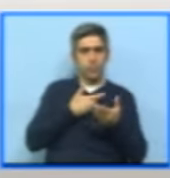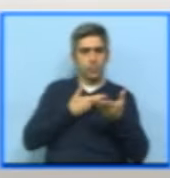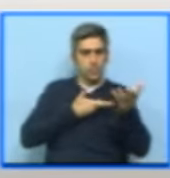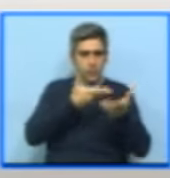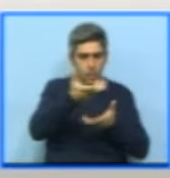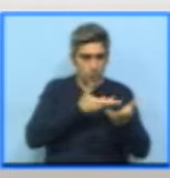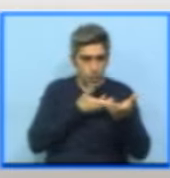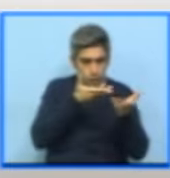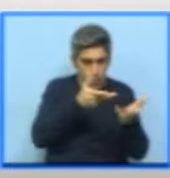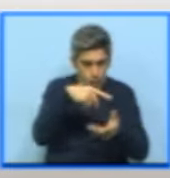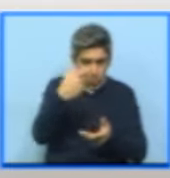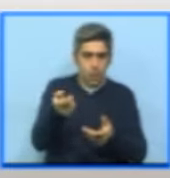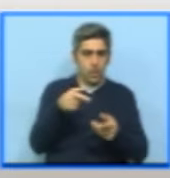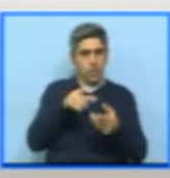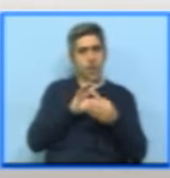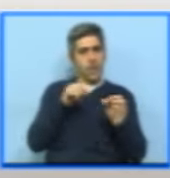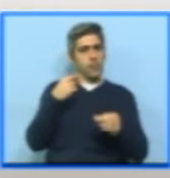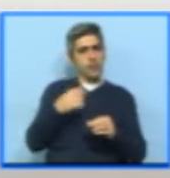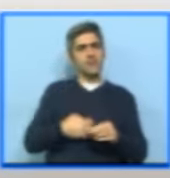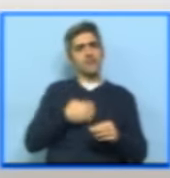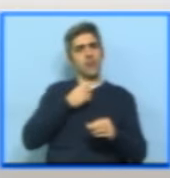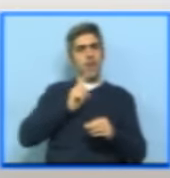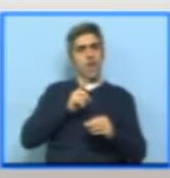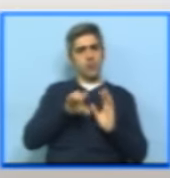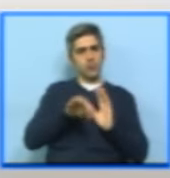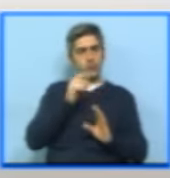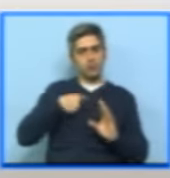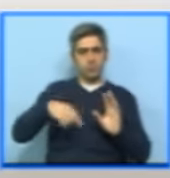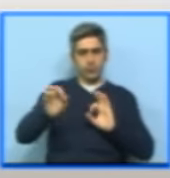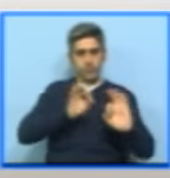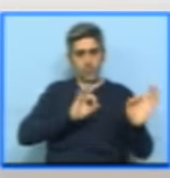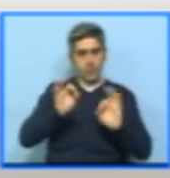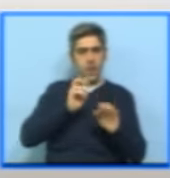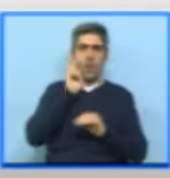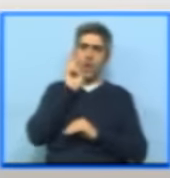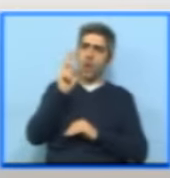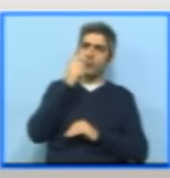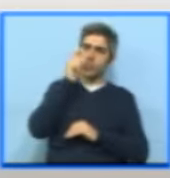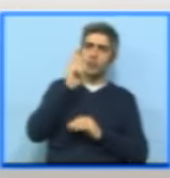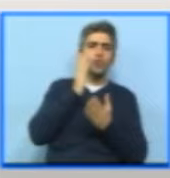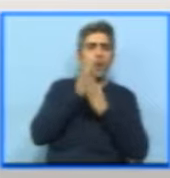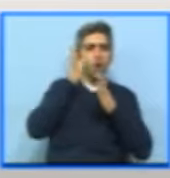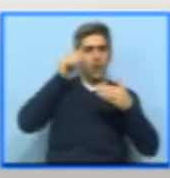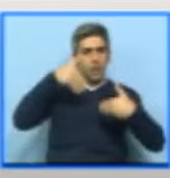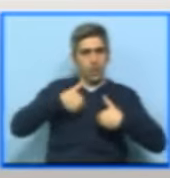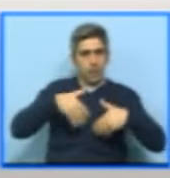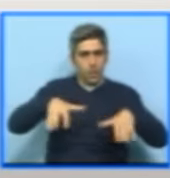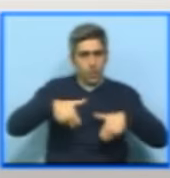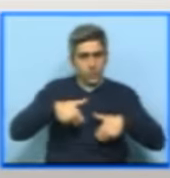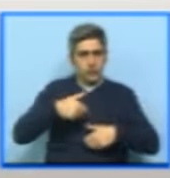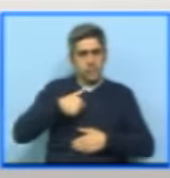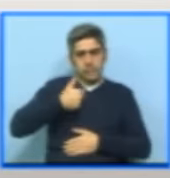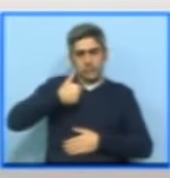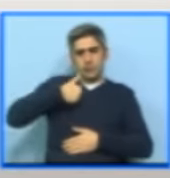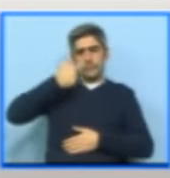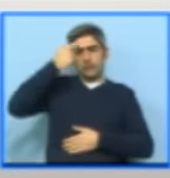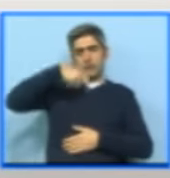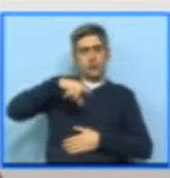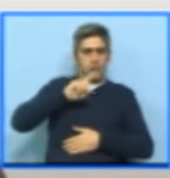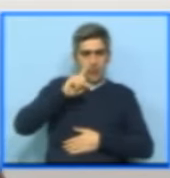jejum e a abstinência têm muito sentido, não é? Para a gente se preparar para olhar para os outros e não para nós, não é? Esse é que é o